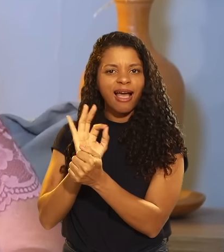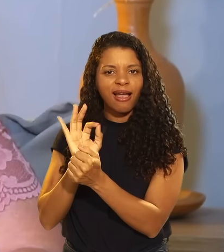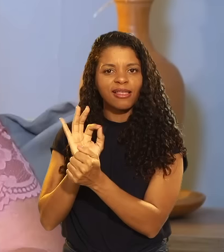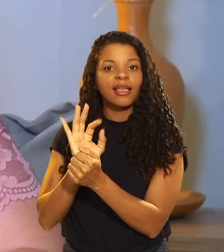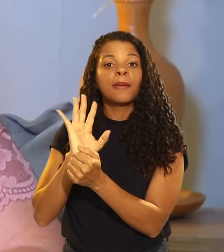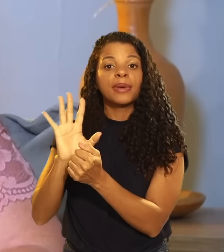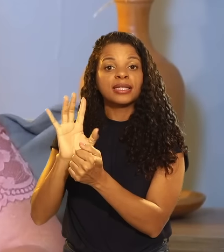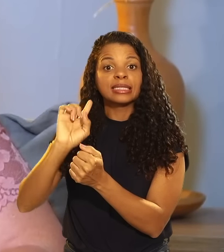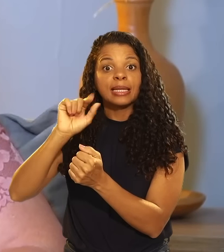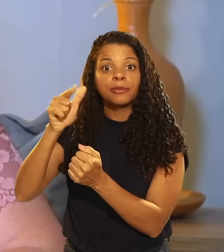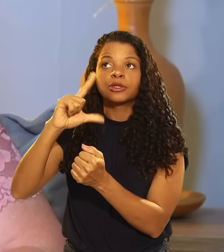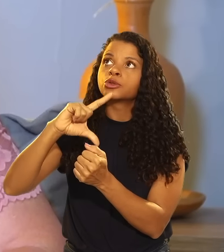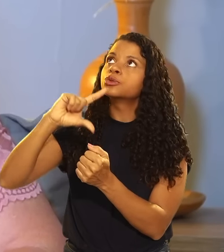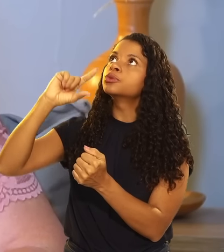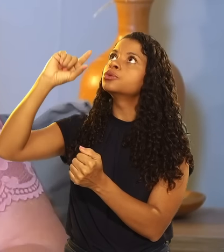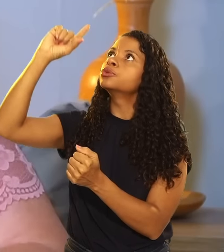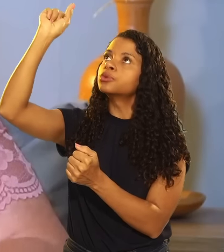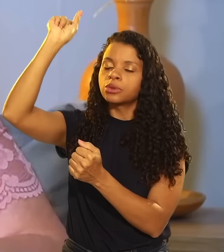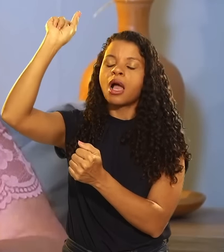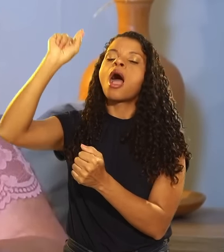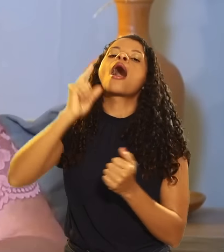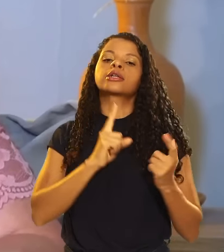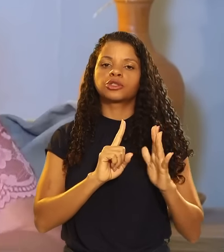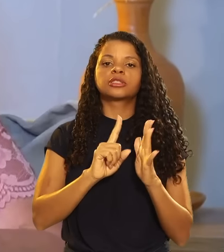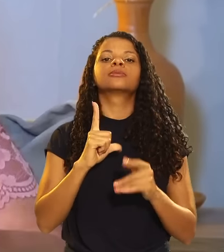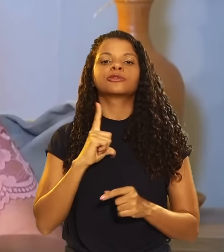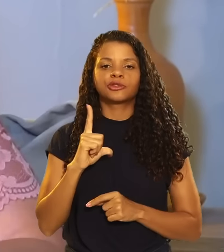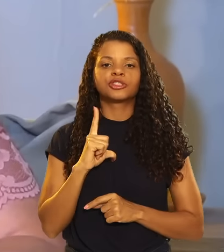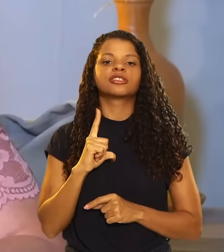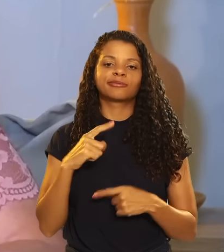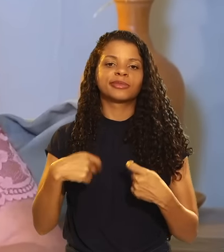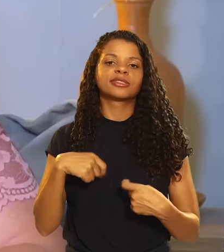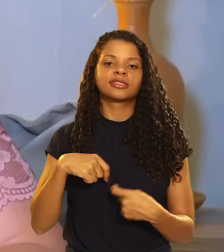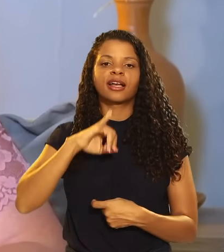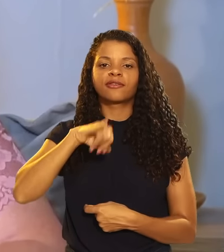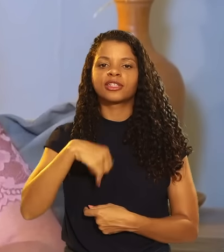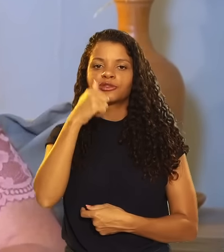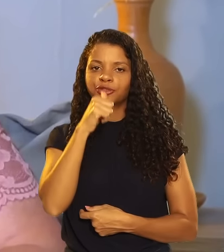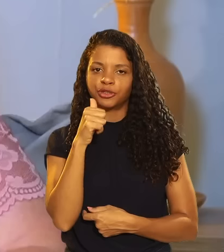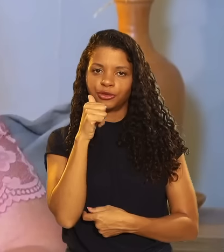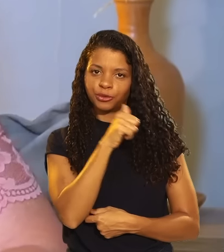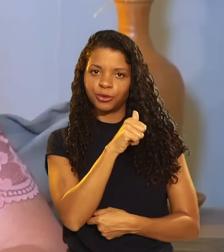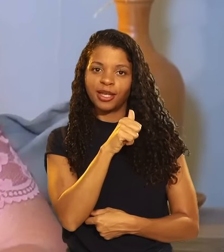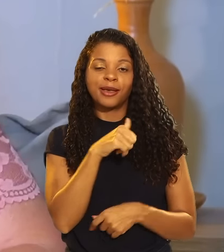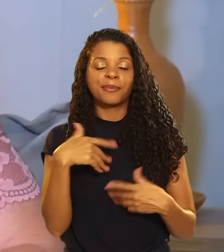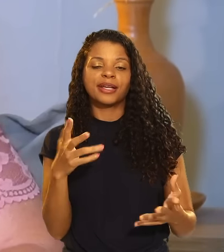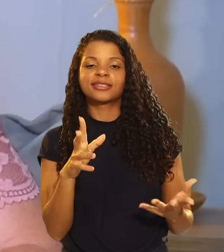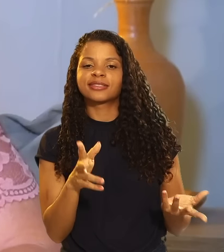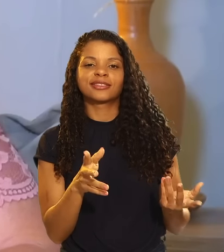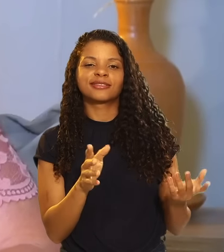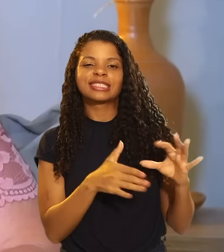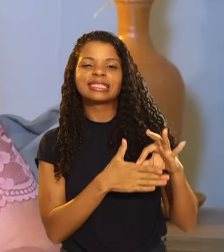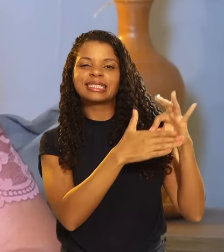jejum. Então, eles não tinham motivo para jejuar e eles ali naquela cegueira, né, espiritual deles, eles não conseguiam discernir